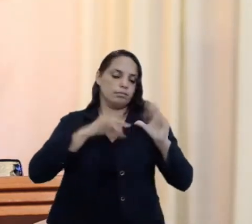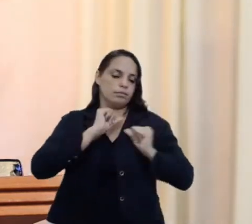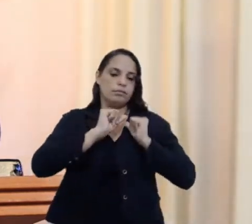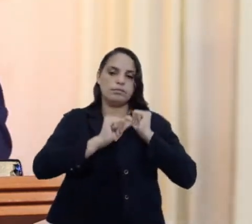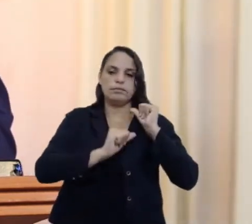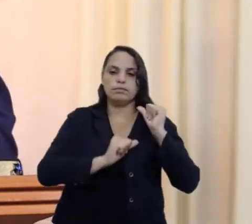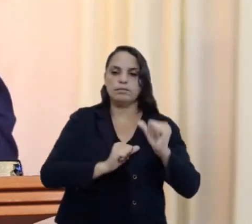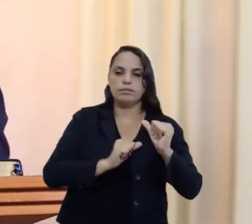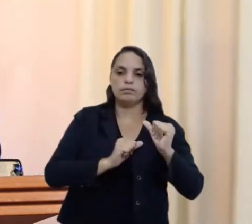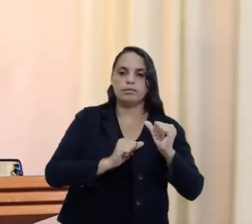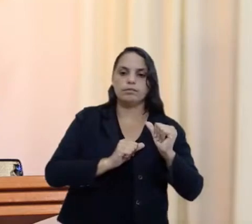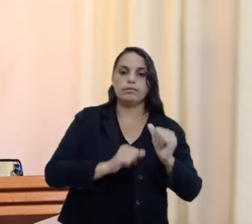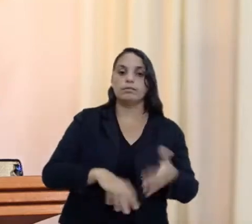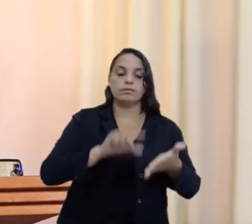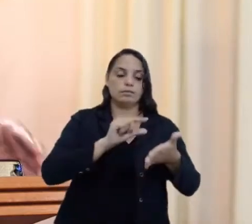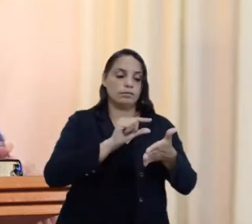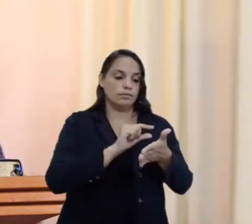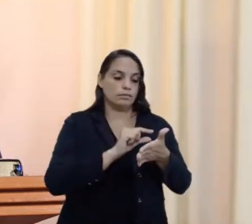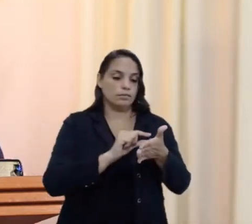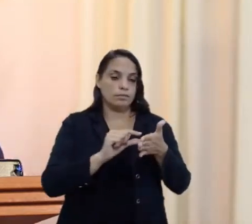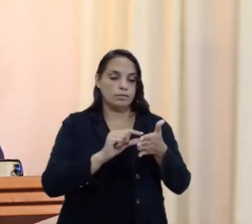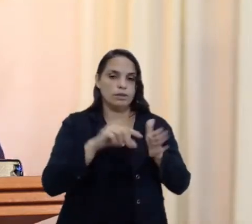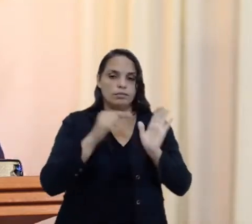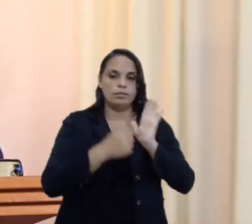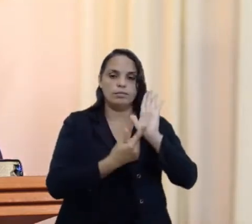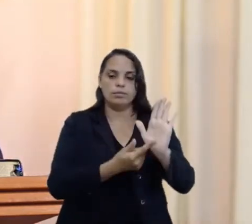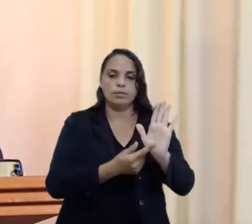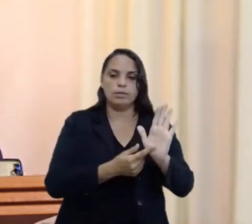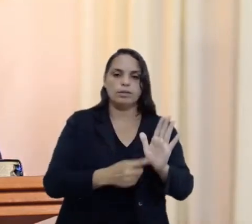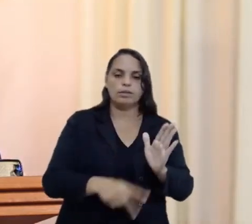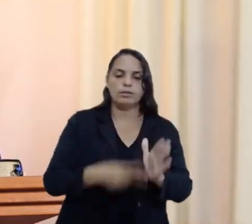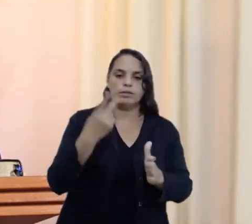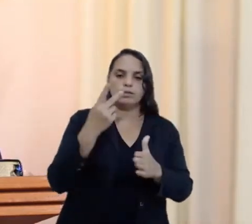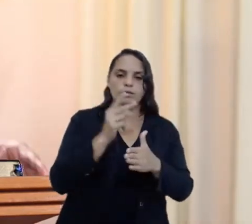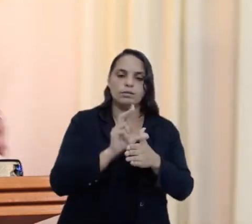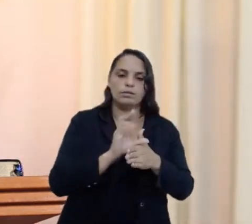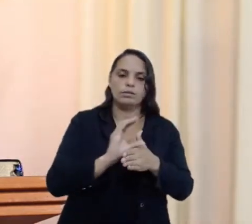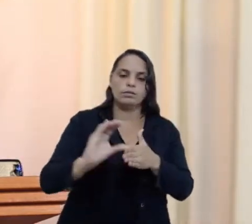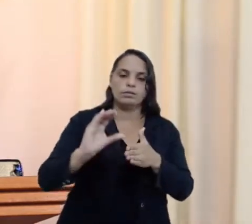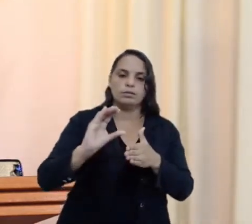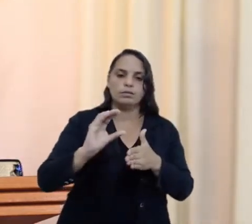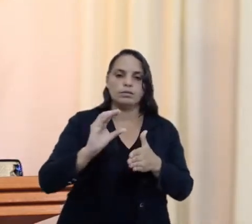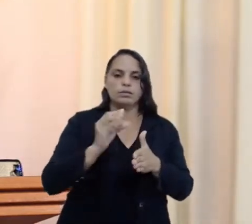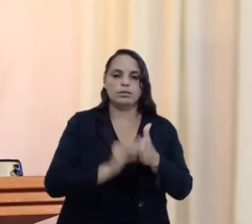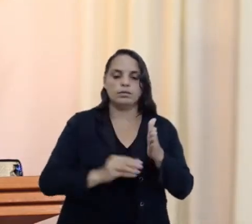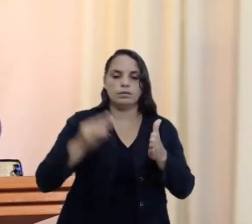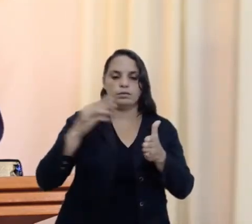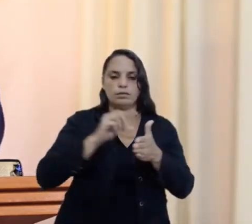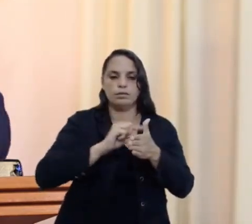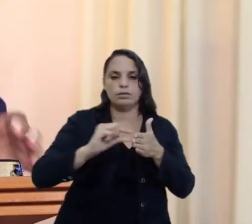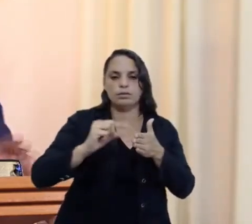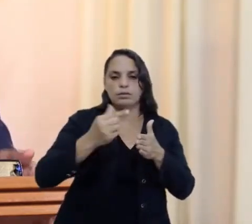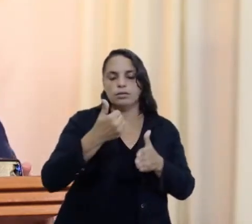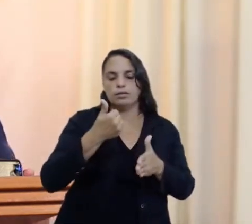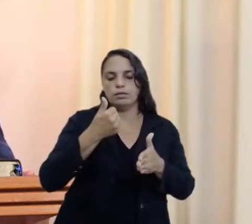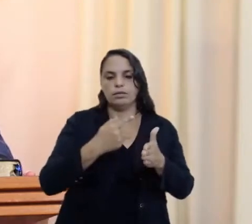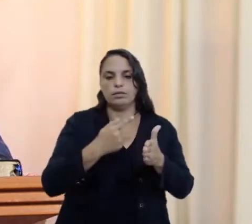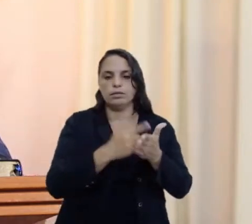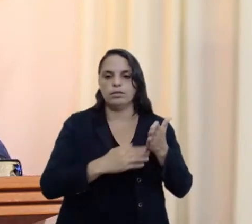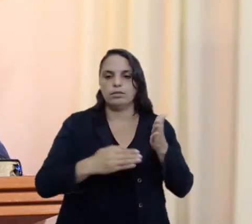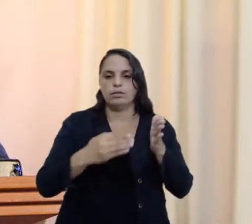repeti-lo, em 2 Coríntios 3, 17 e 18. Ora, o Senhor é